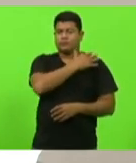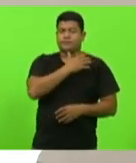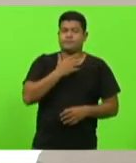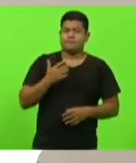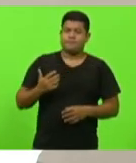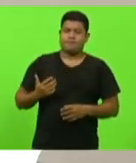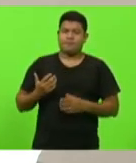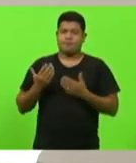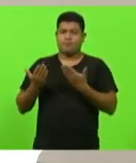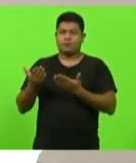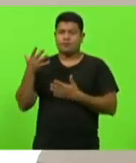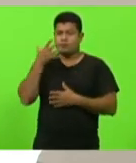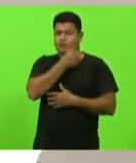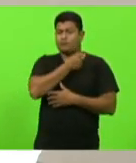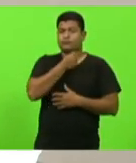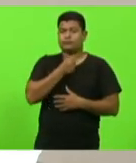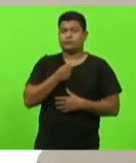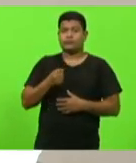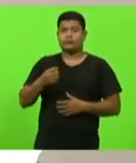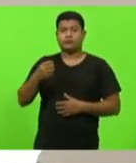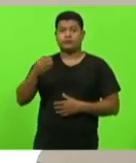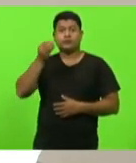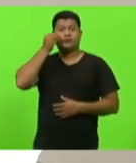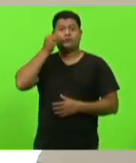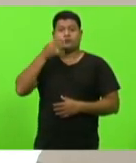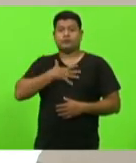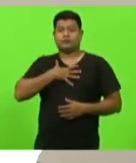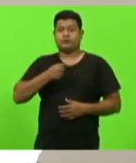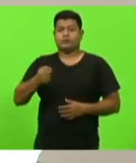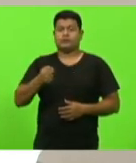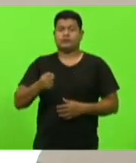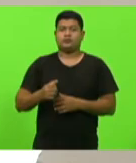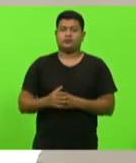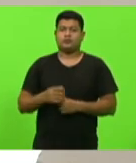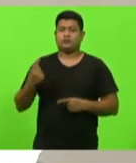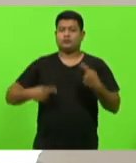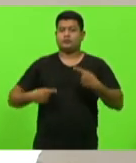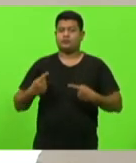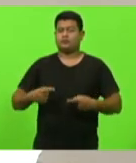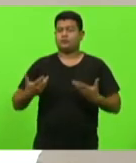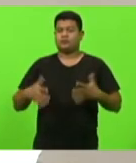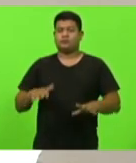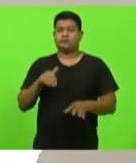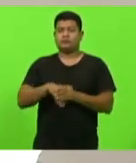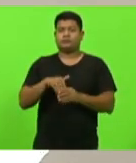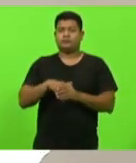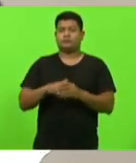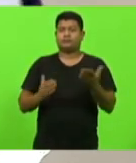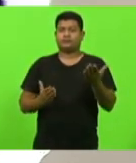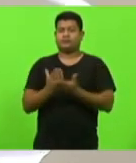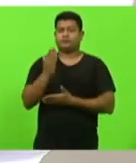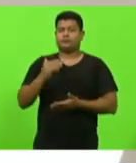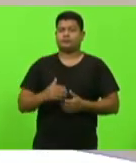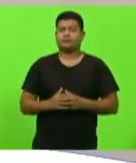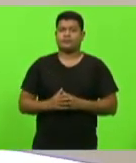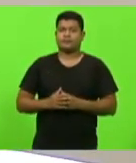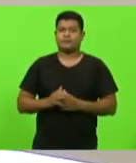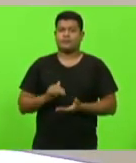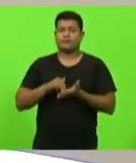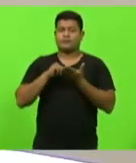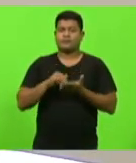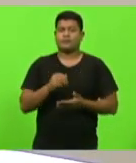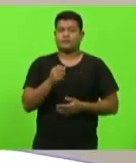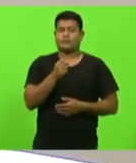uma vítima de tentativa de suicídio. Em discussão, não havendo que queira discutir, em votação, aprovado. Moção